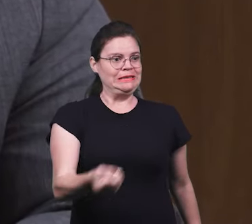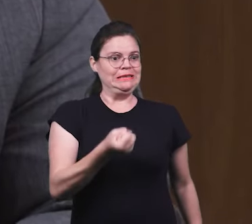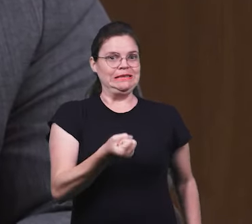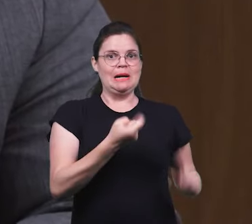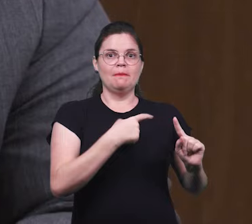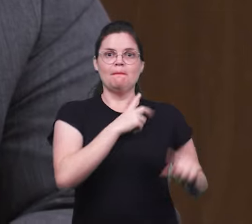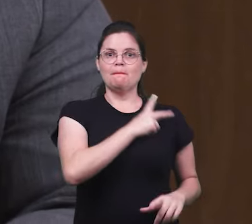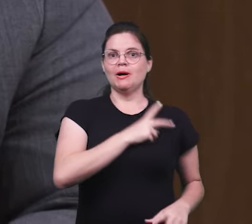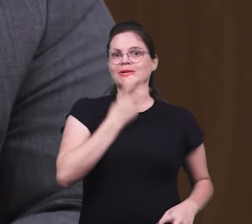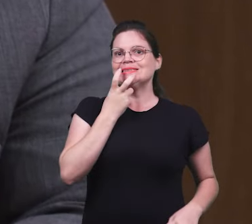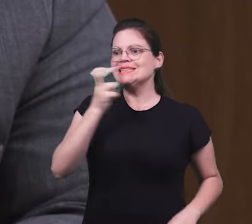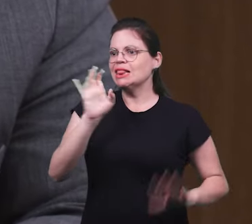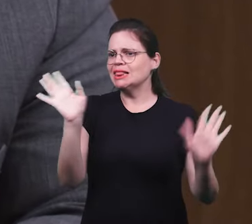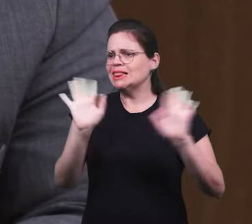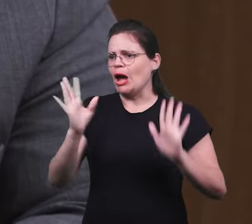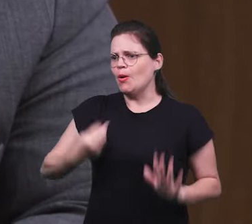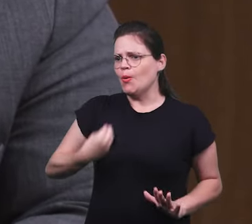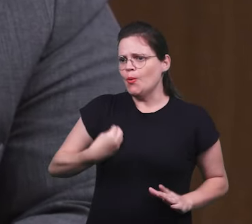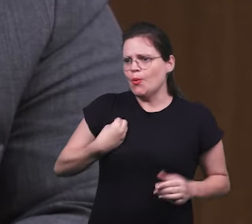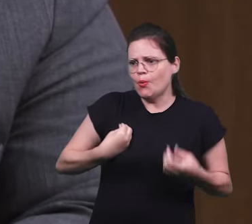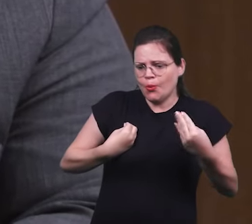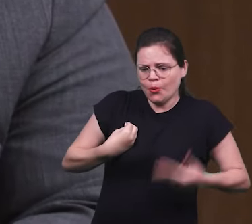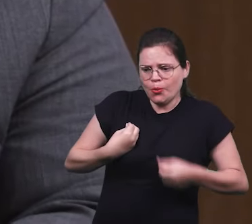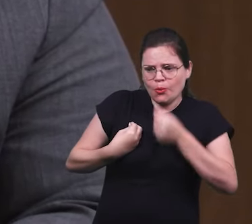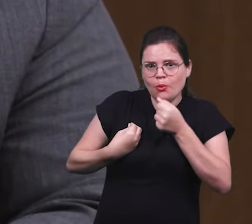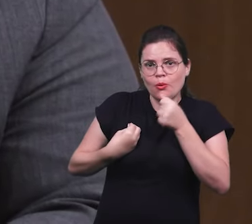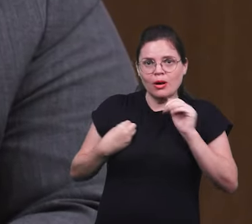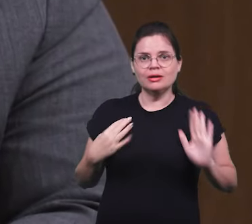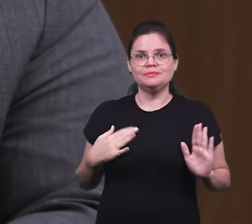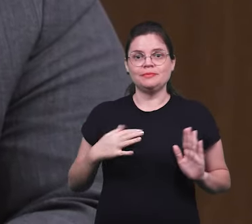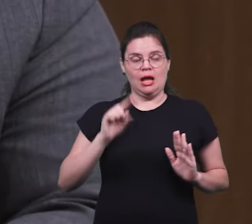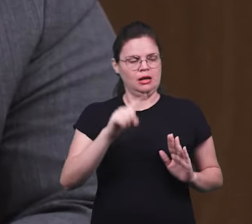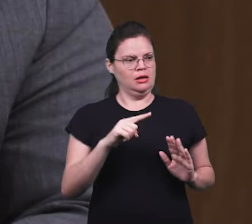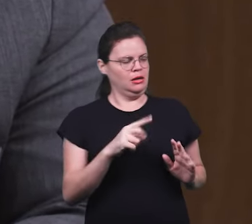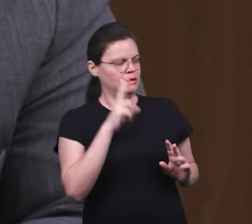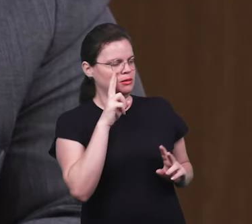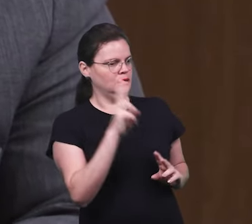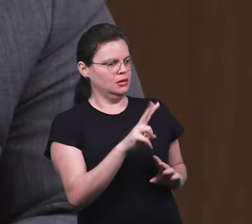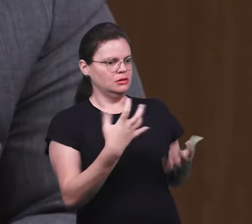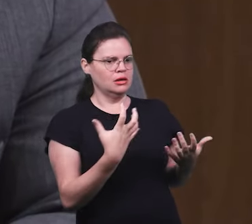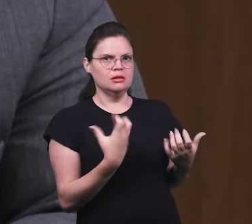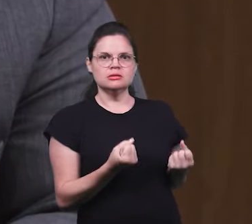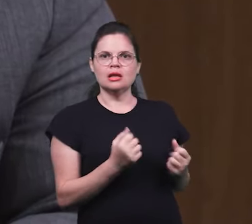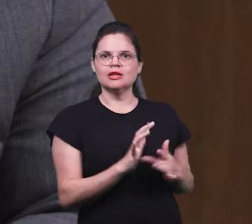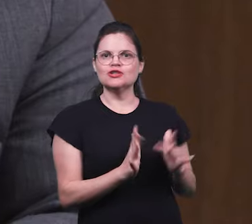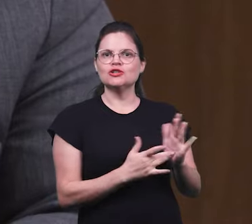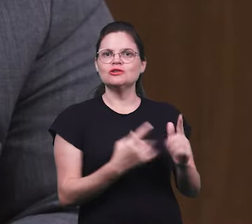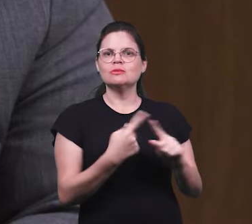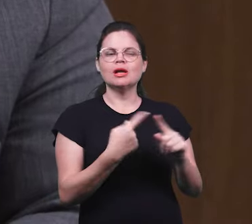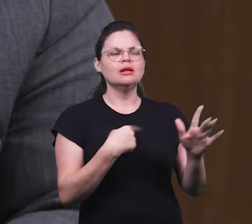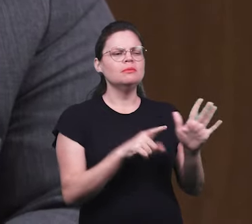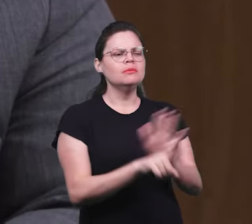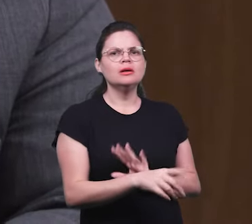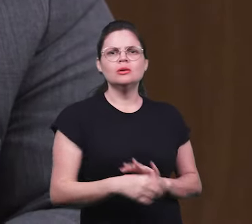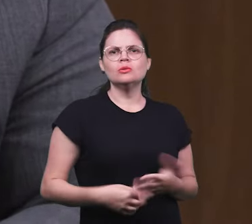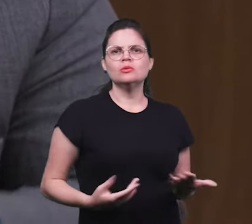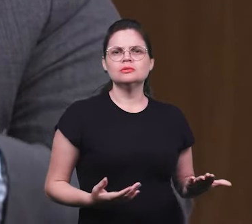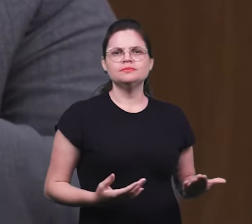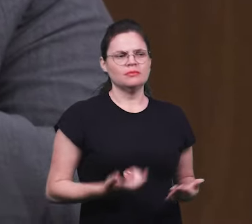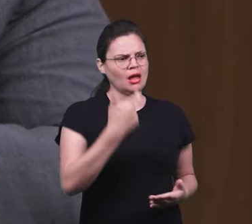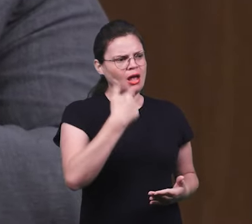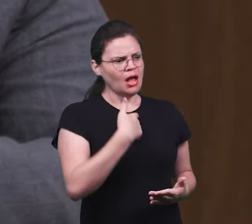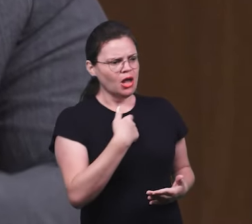havia escapado, e aquele carcereiro então se converte diante de uma das perguntas mais fundamentais para o cristianismo. O que